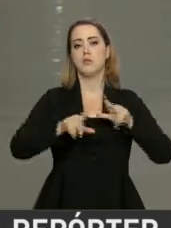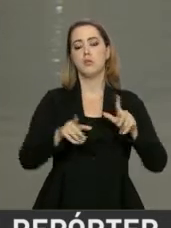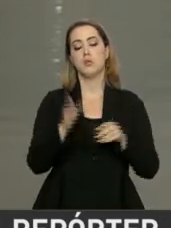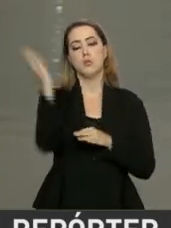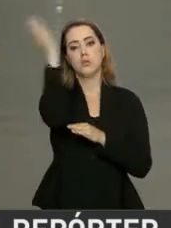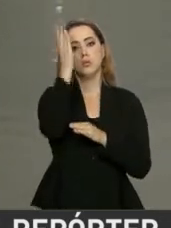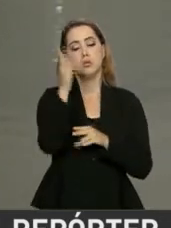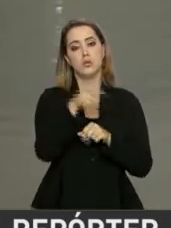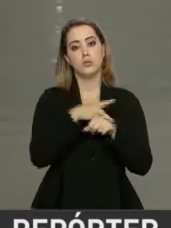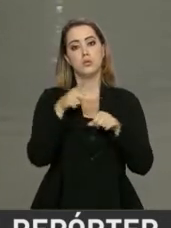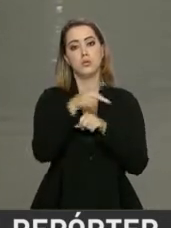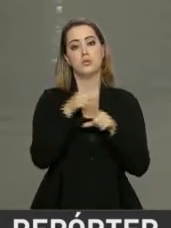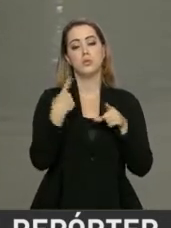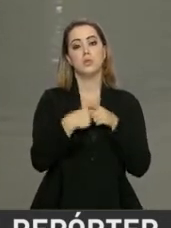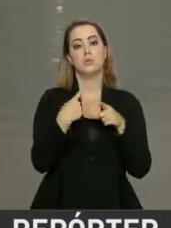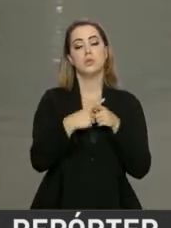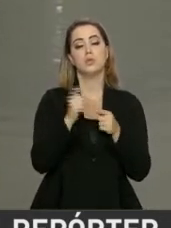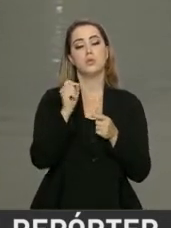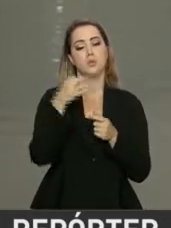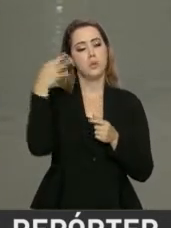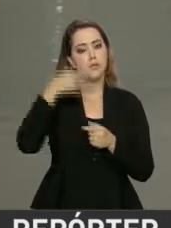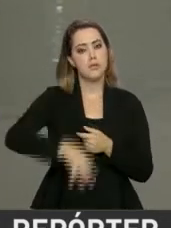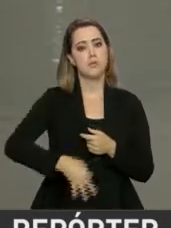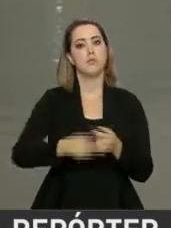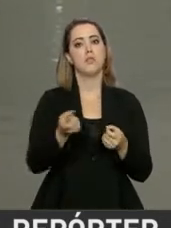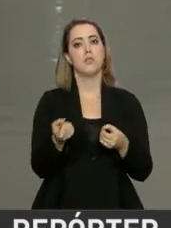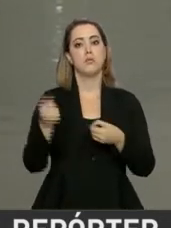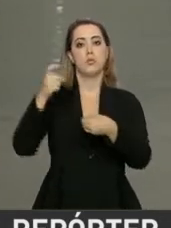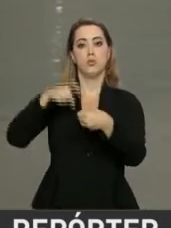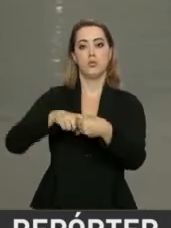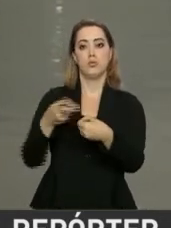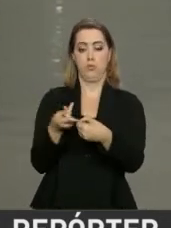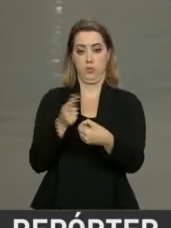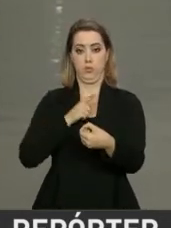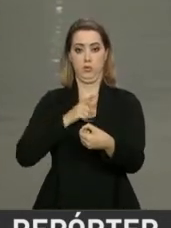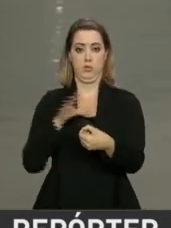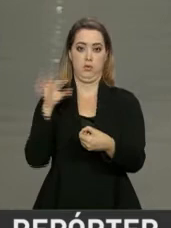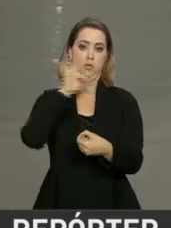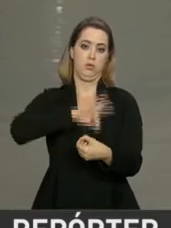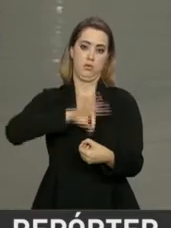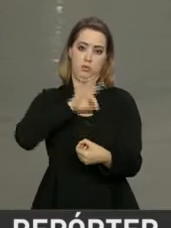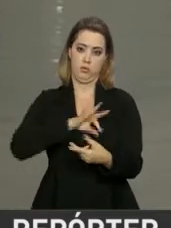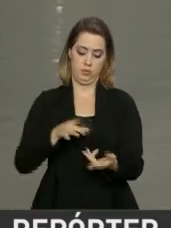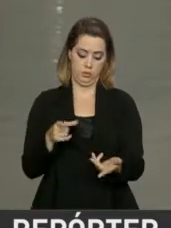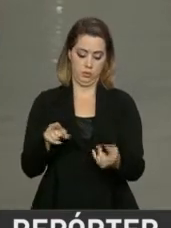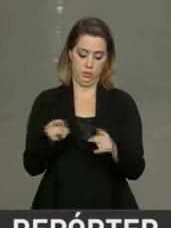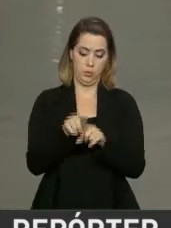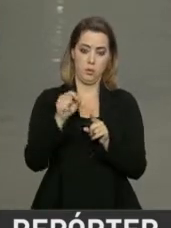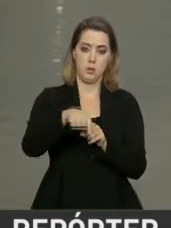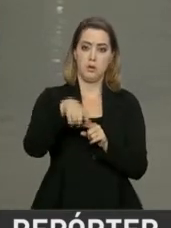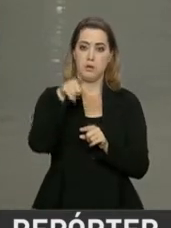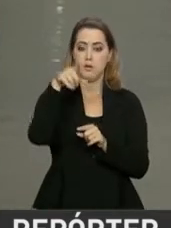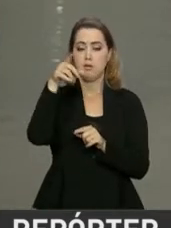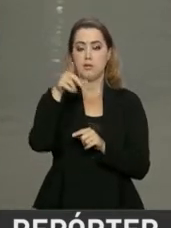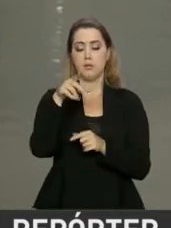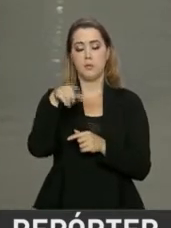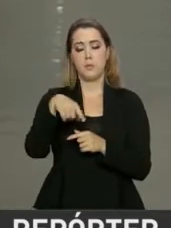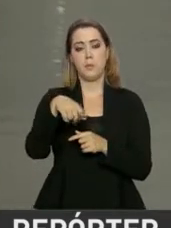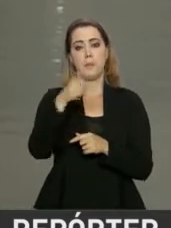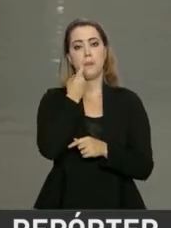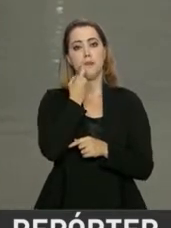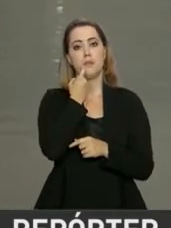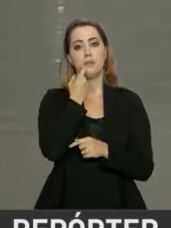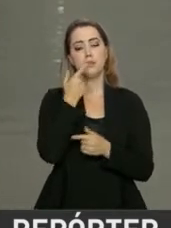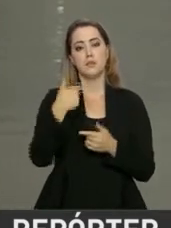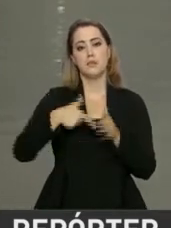retorno é muito mais garantido o que há muito se fez nesta sexta feira em relação à petrobras passou era da perspectiva